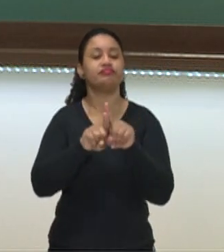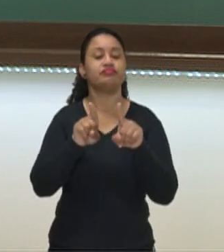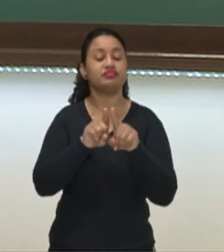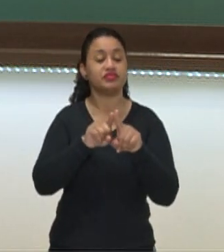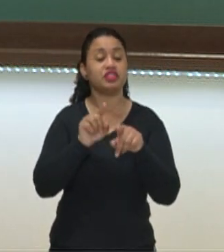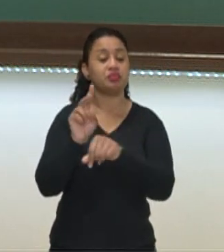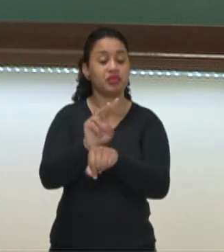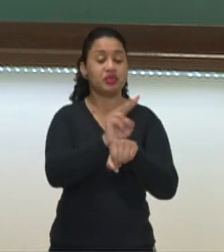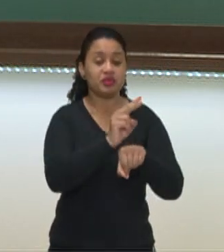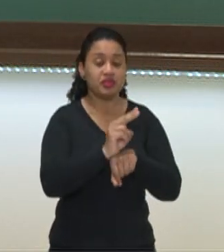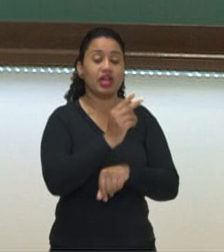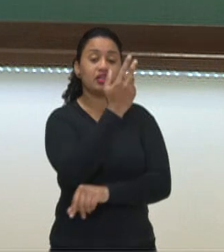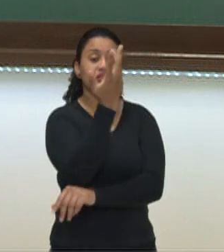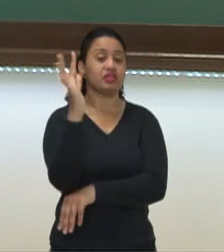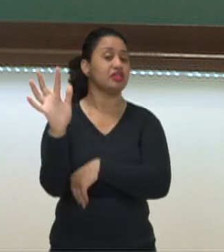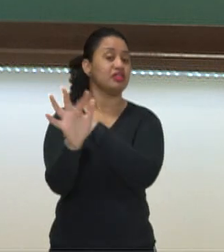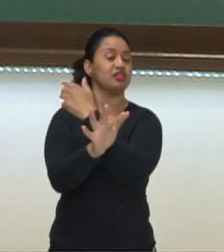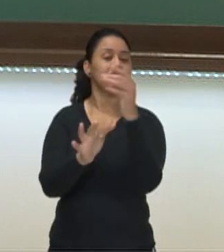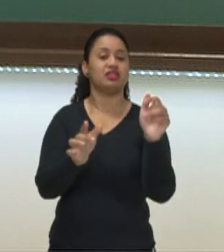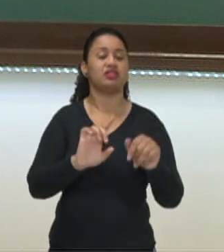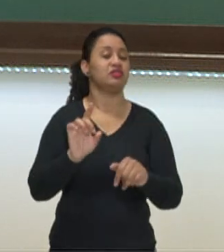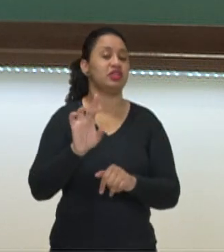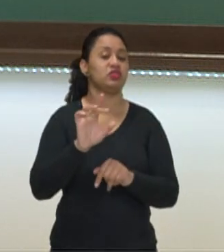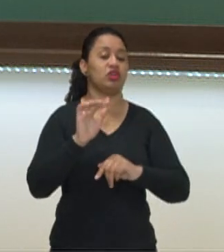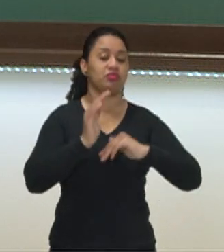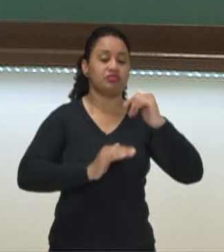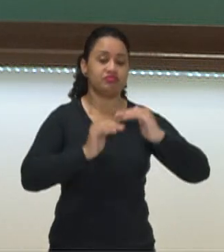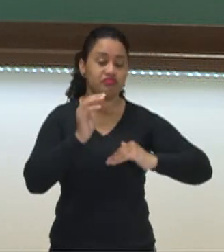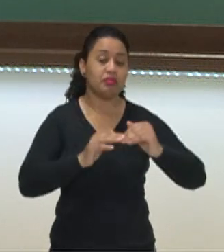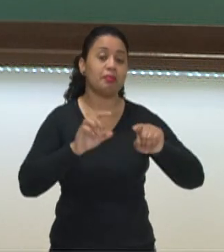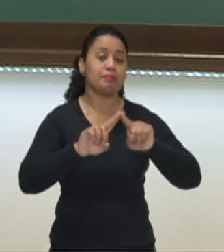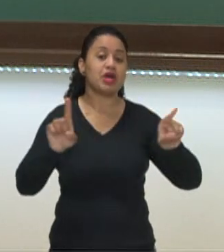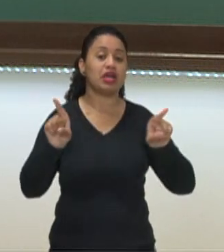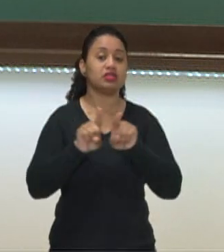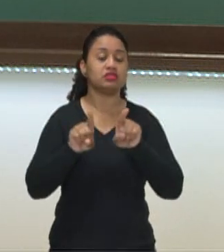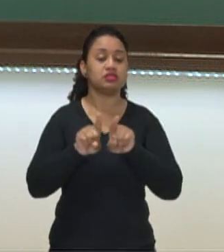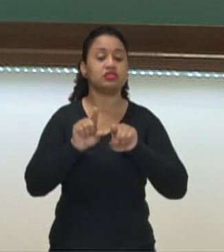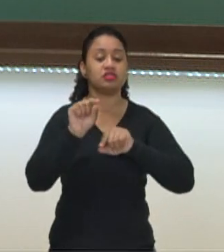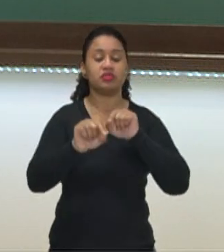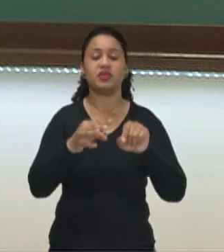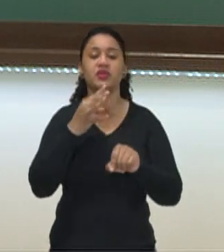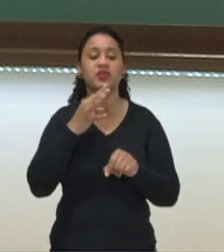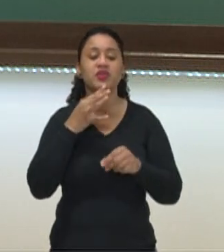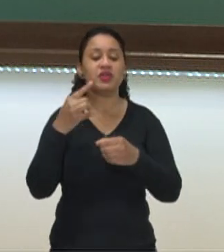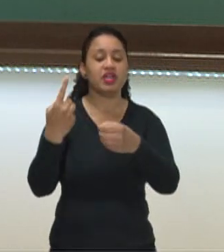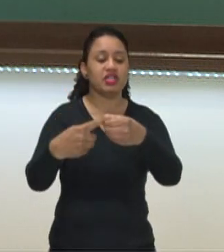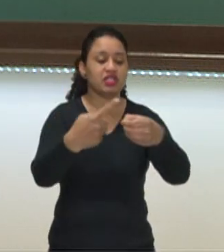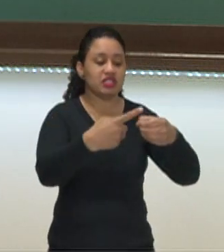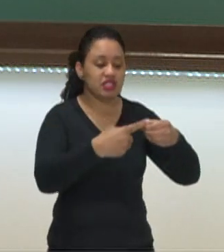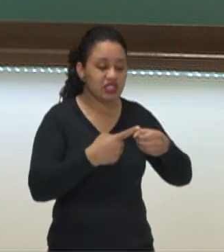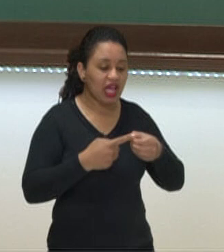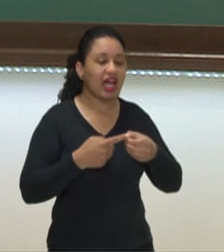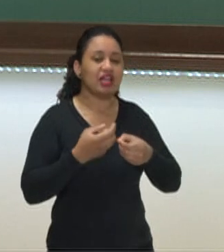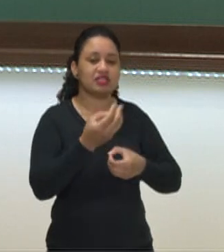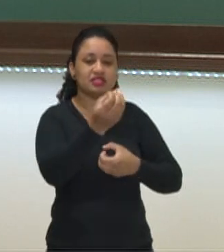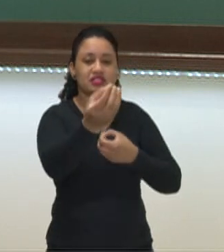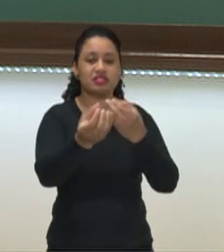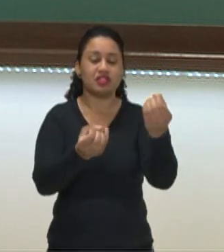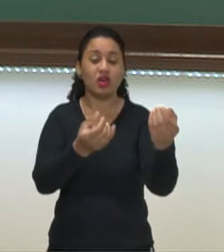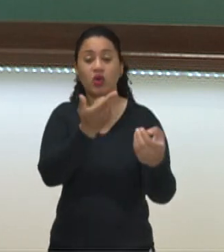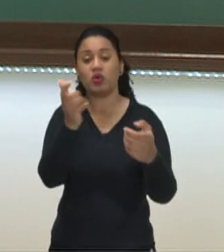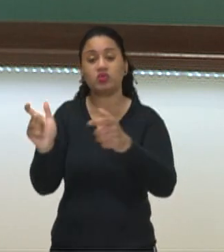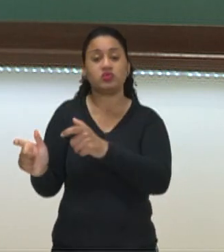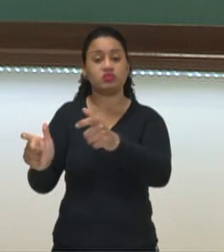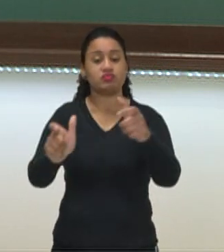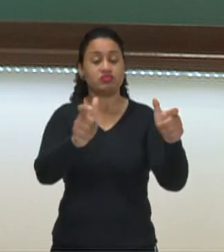do ecoturismo, não somente para a realização das práticas, mas também conhecem as cidades, conhecem outras